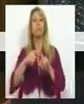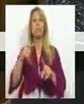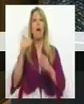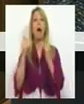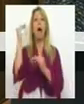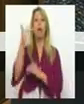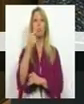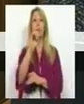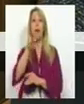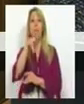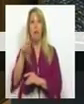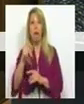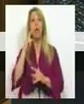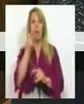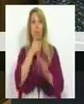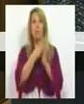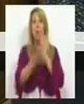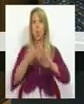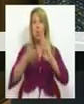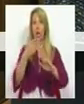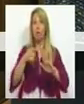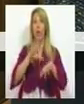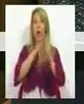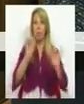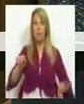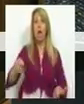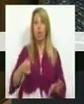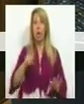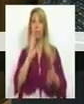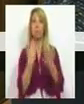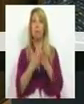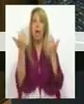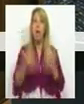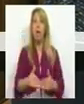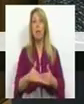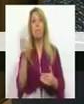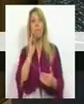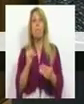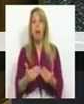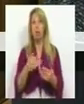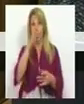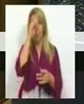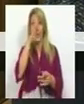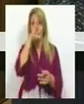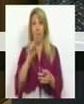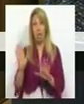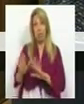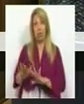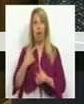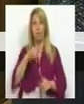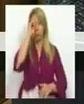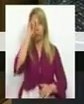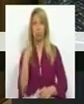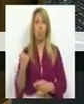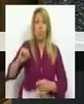Hospital de Chaves, estabelecendo prazos que o Governo de então não respeitou, pergunto, como vai o Governo resolver